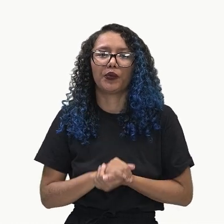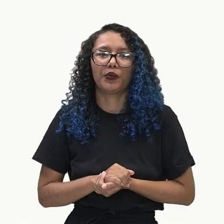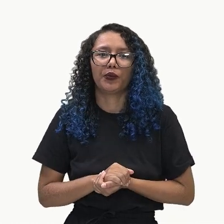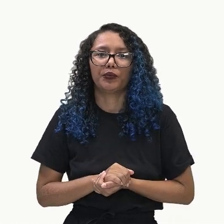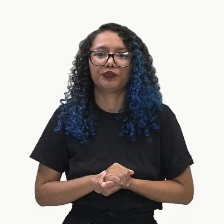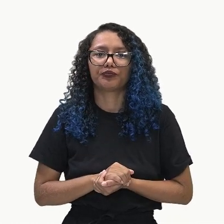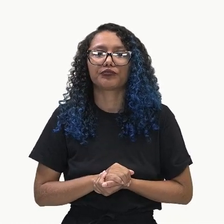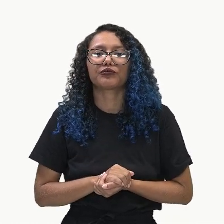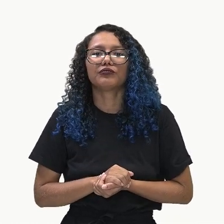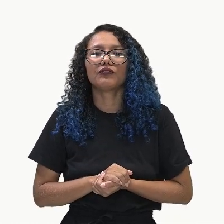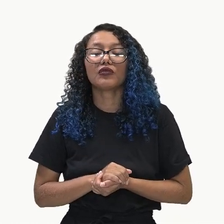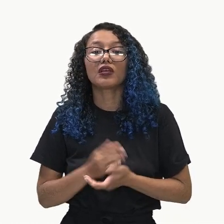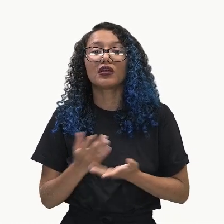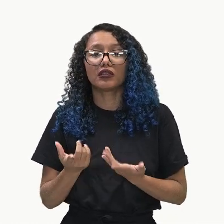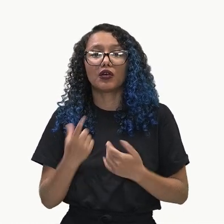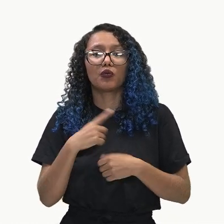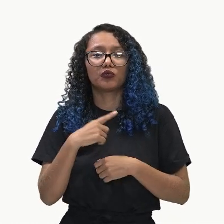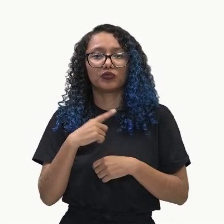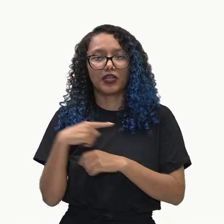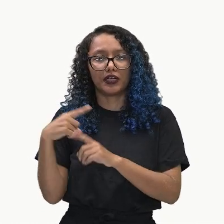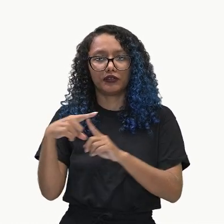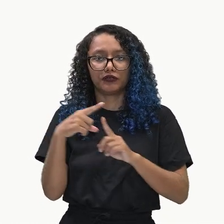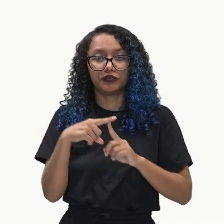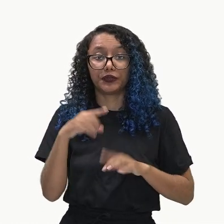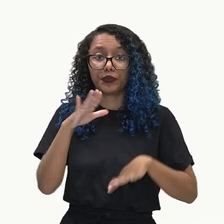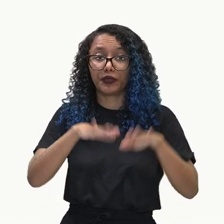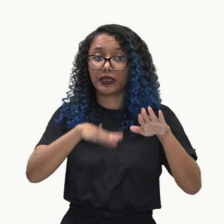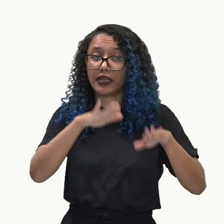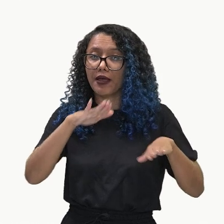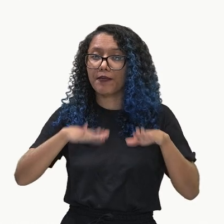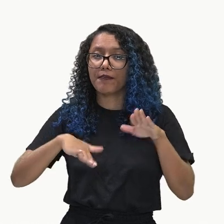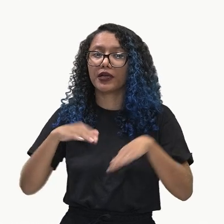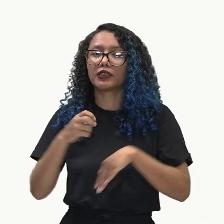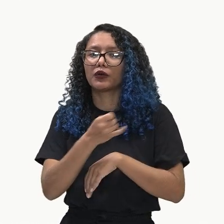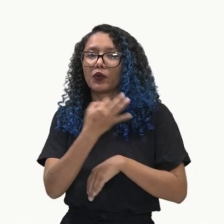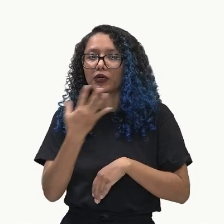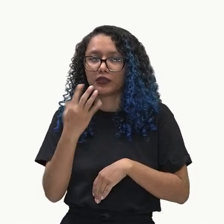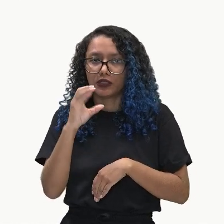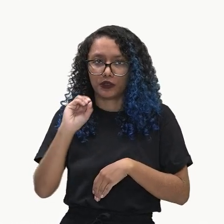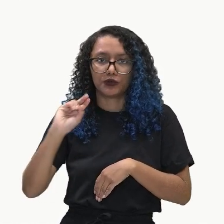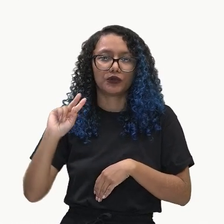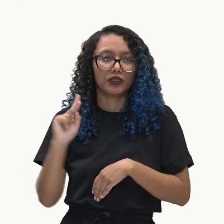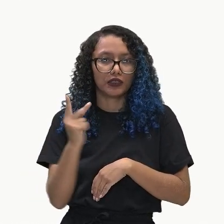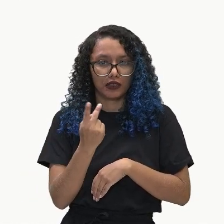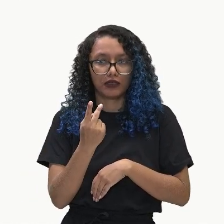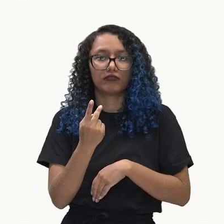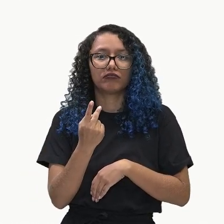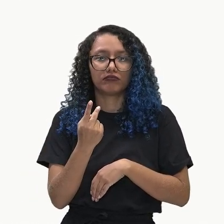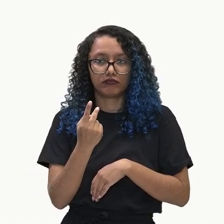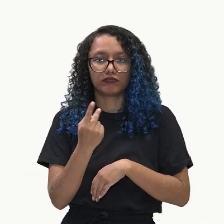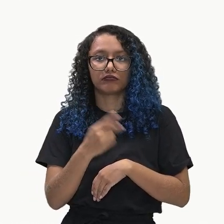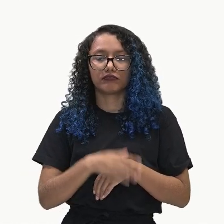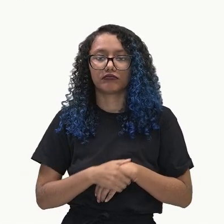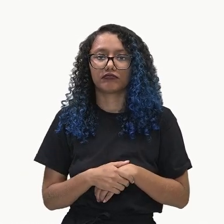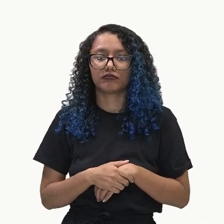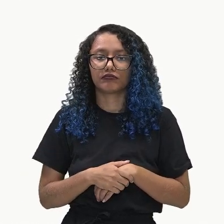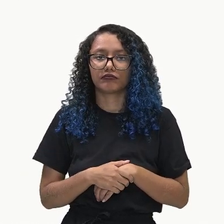podem ser classificadas de acordo com o número de hidroxilas